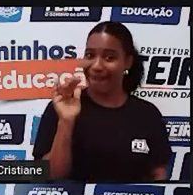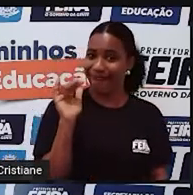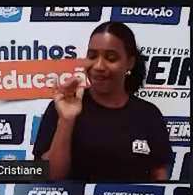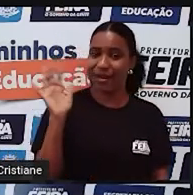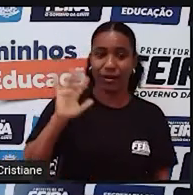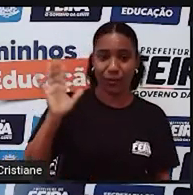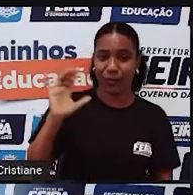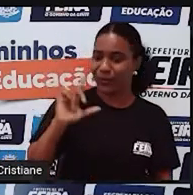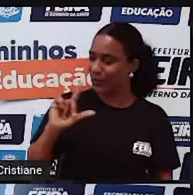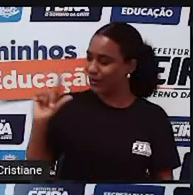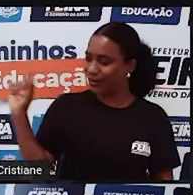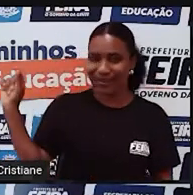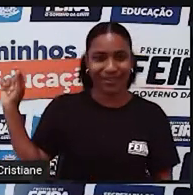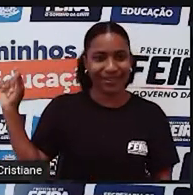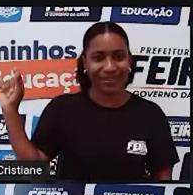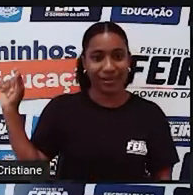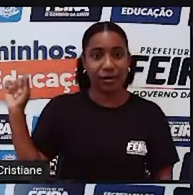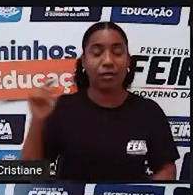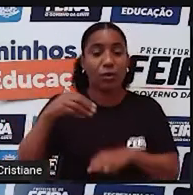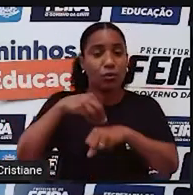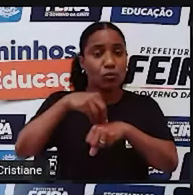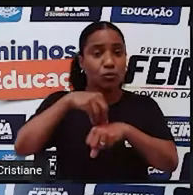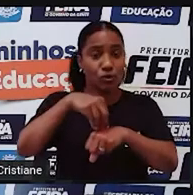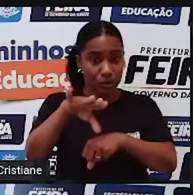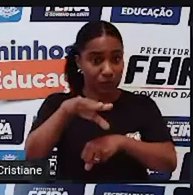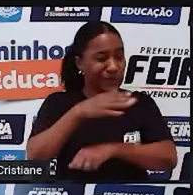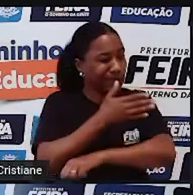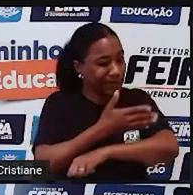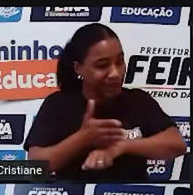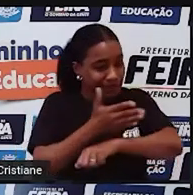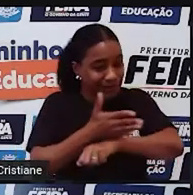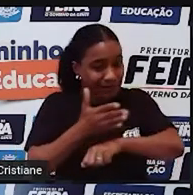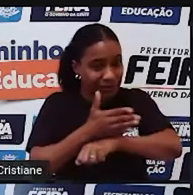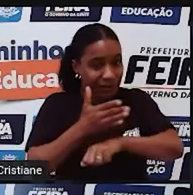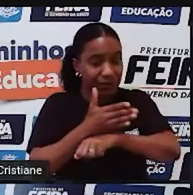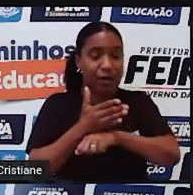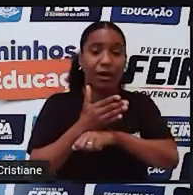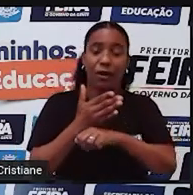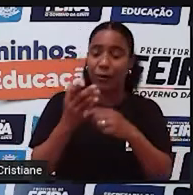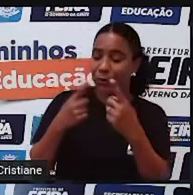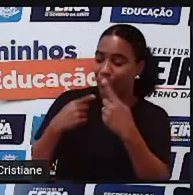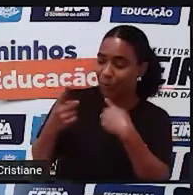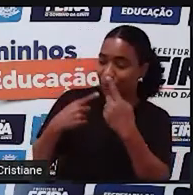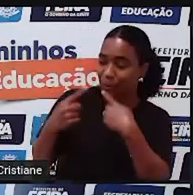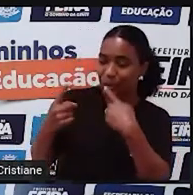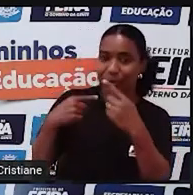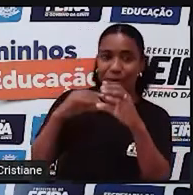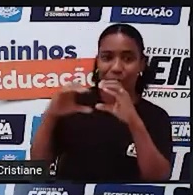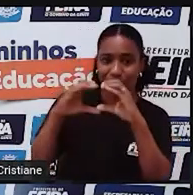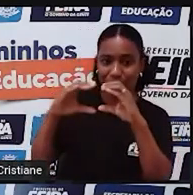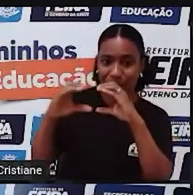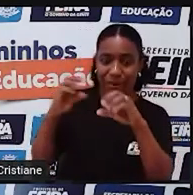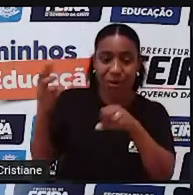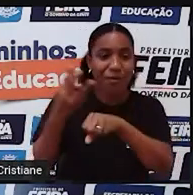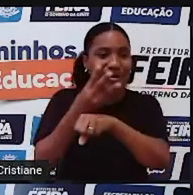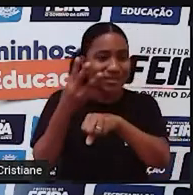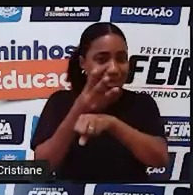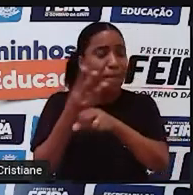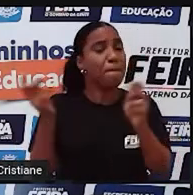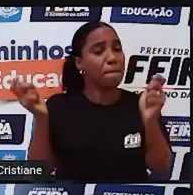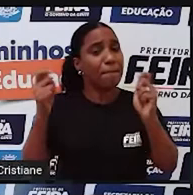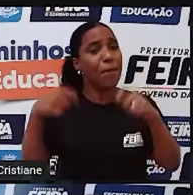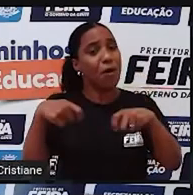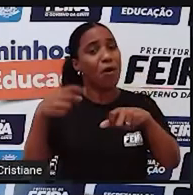ok? Deixo a dica para vocês praticarem esse diálogo com algum colega via WhatsApp. Que tal?